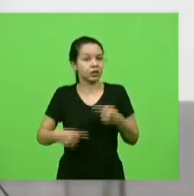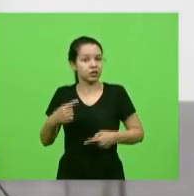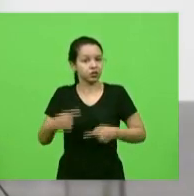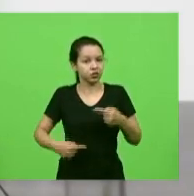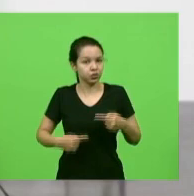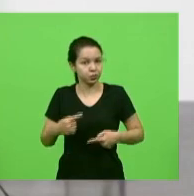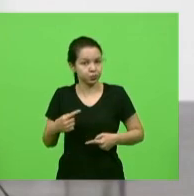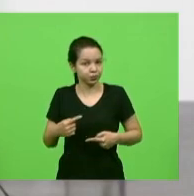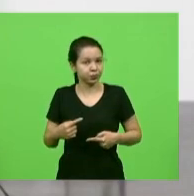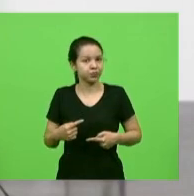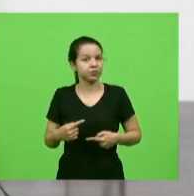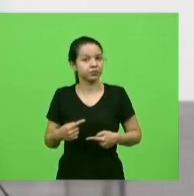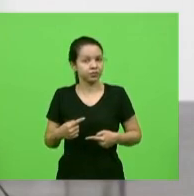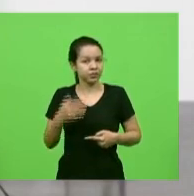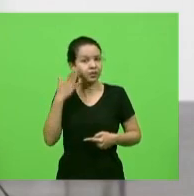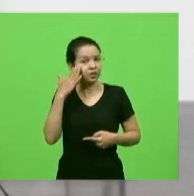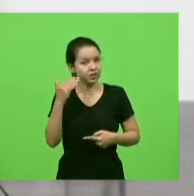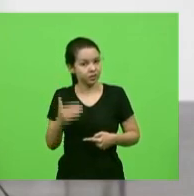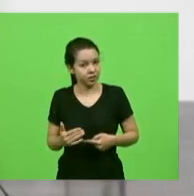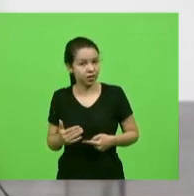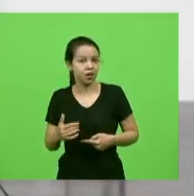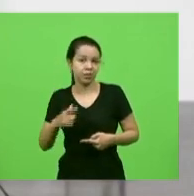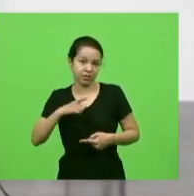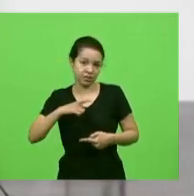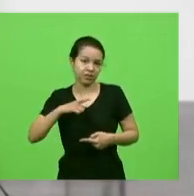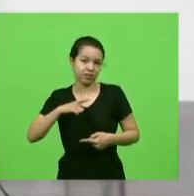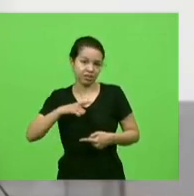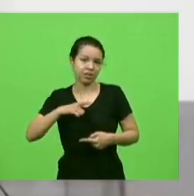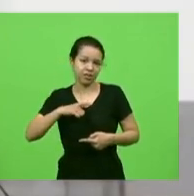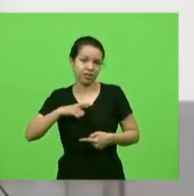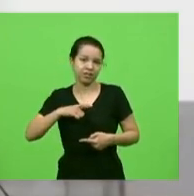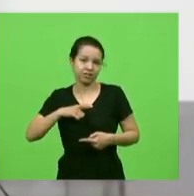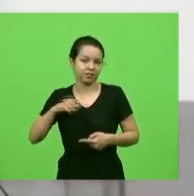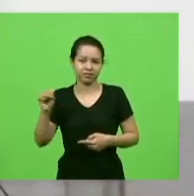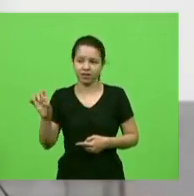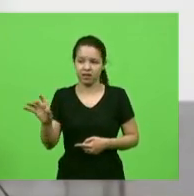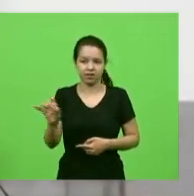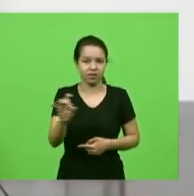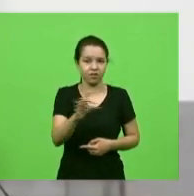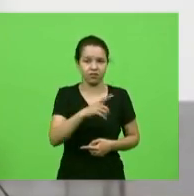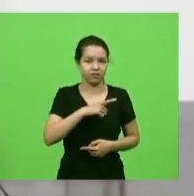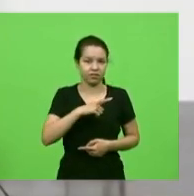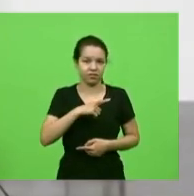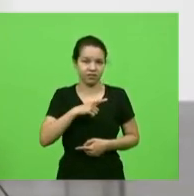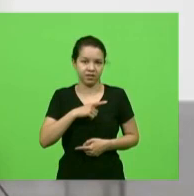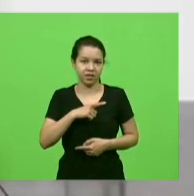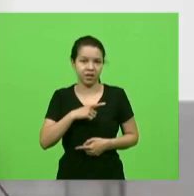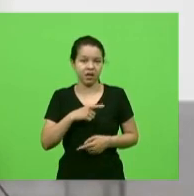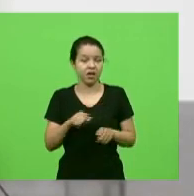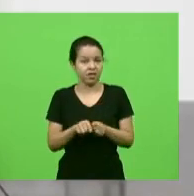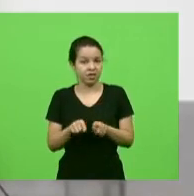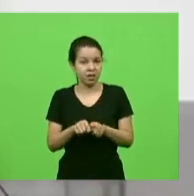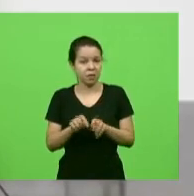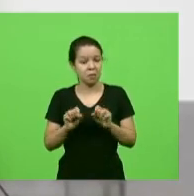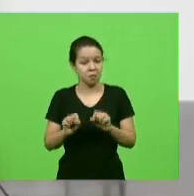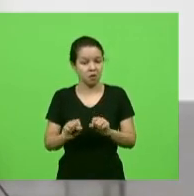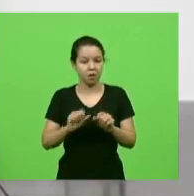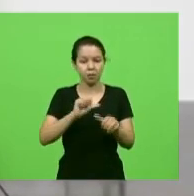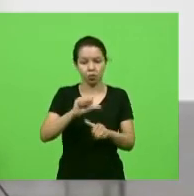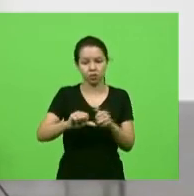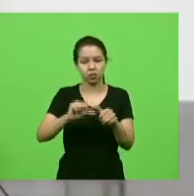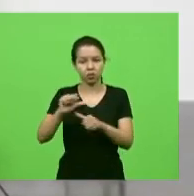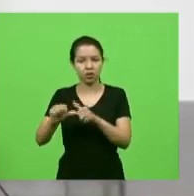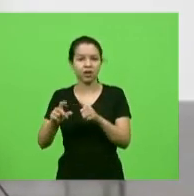são flutuantes e mudam, se reaglutinam como as nuvens.